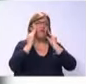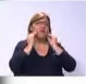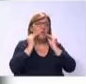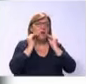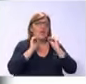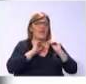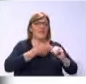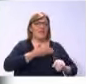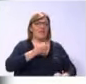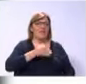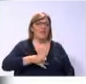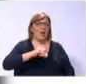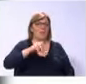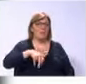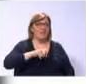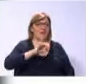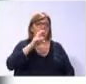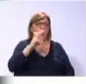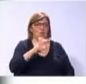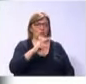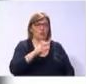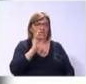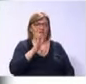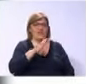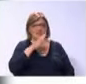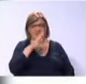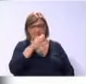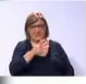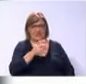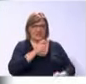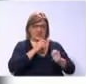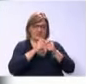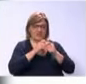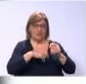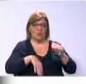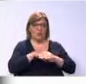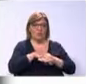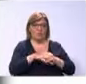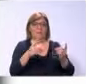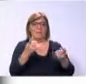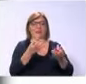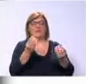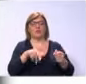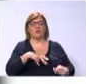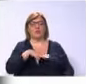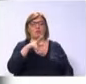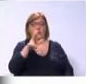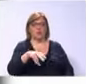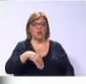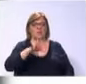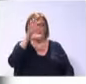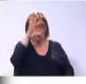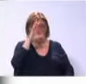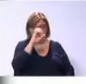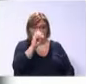na rússia conforme ela também já tinha afirmado logo no início da entrevista o futebol manda muito no nosso país mas o governo